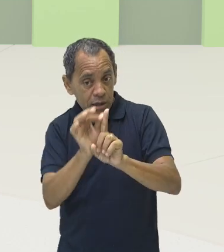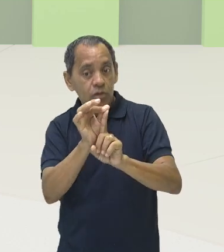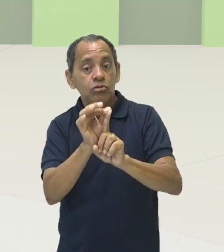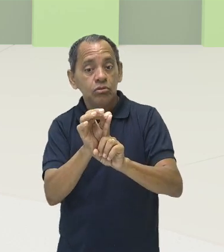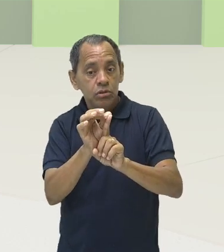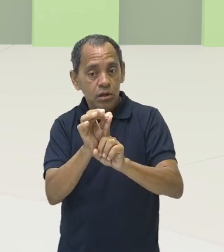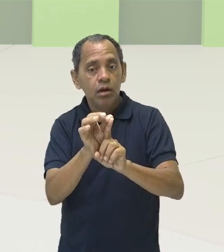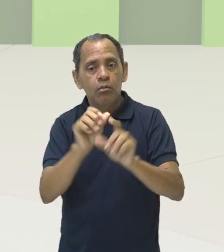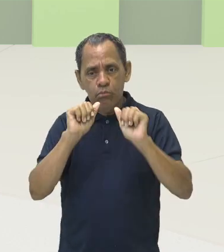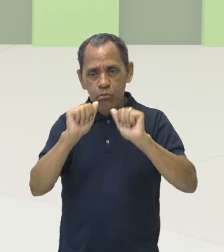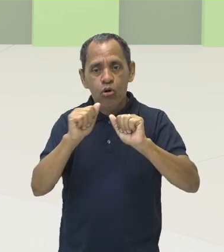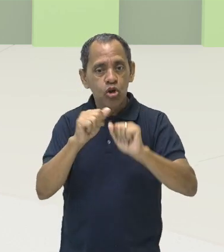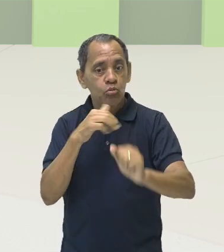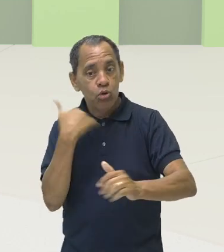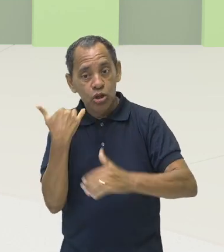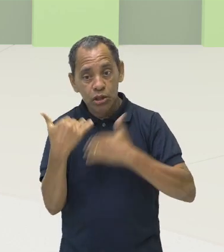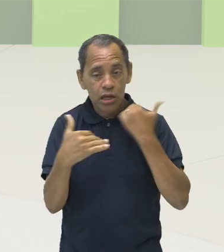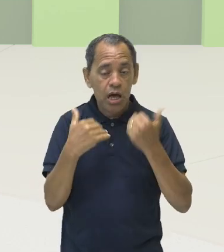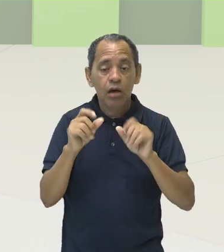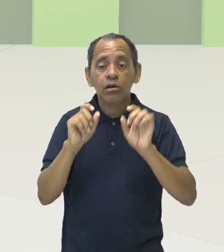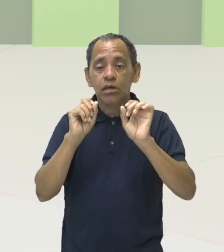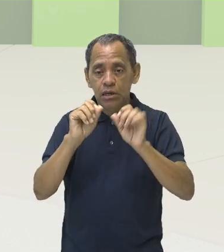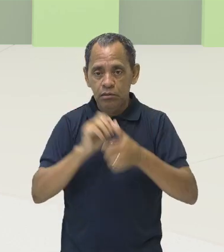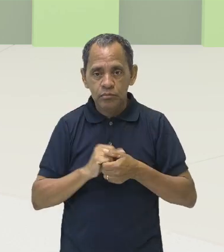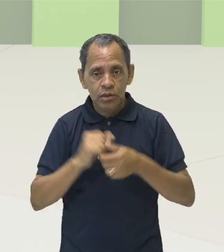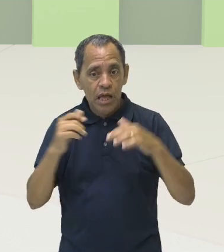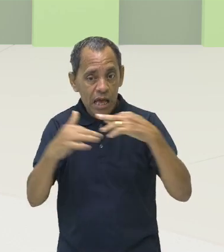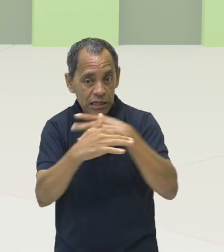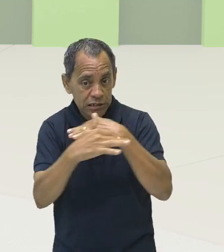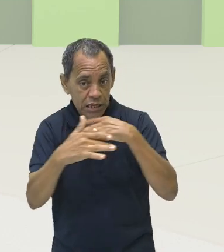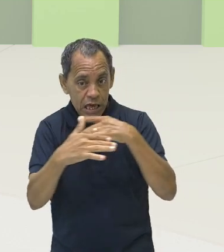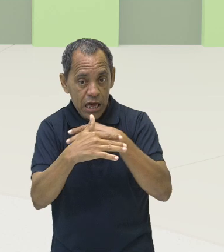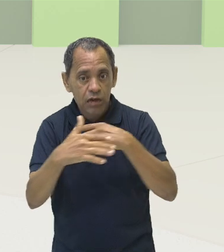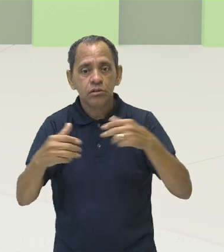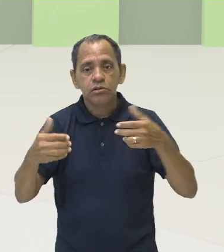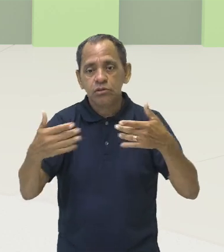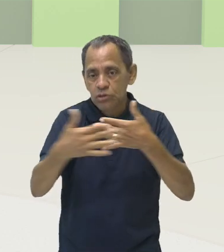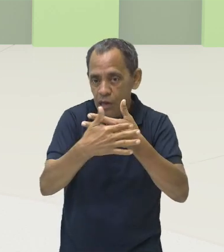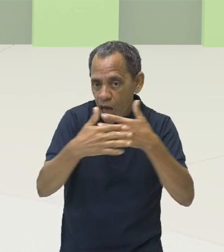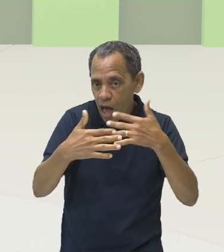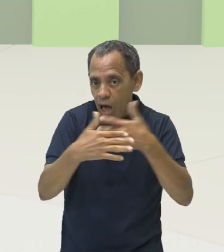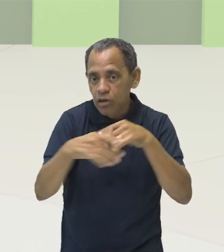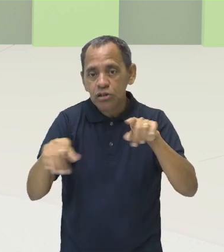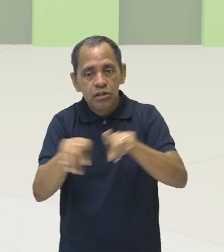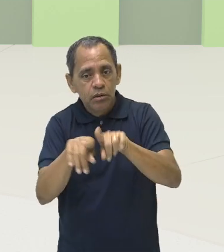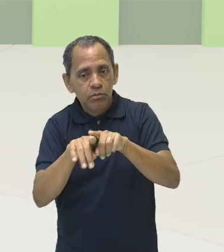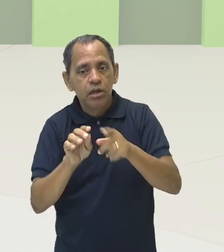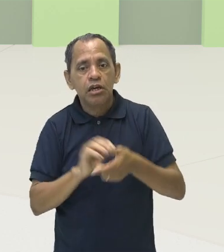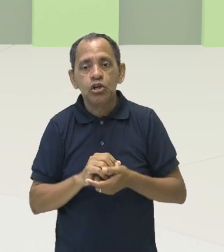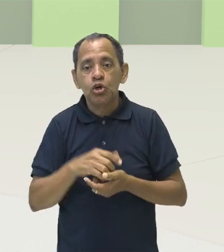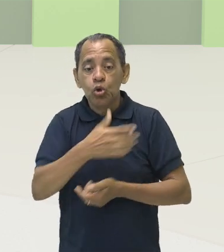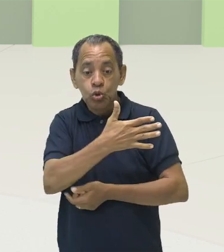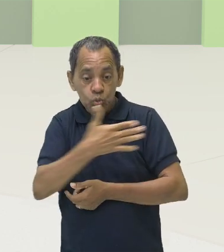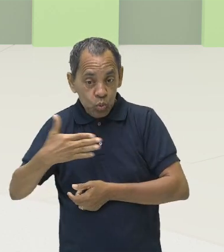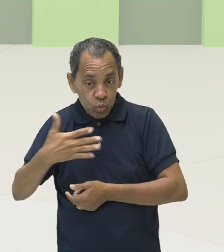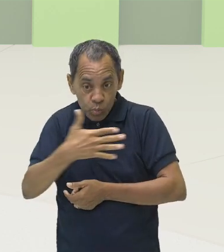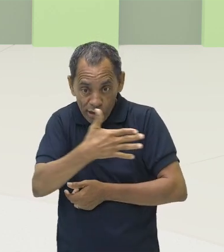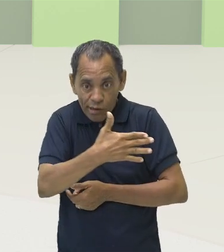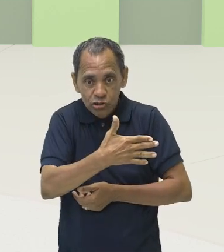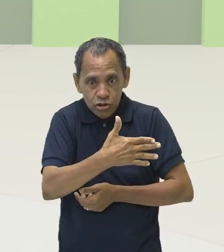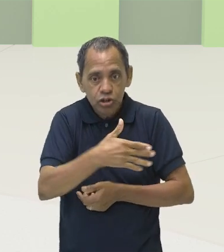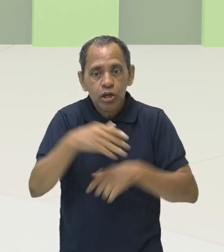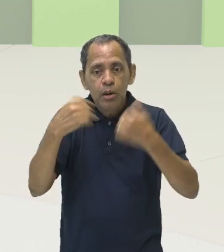pode matar, por exemplo, as algas, pode matar os peixes. Então, ela precisa ter uma temperatura